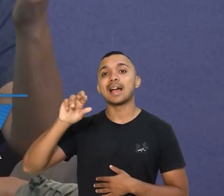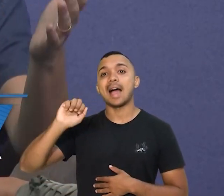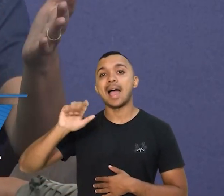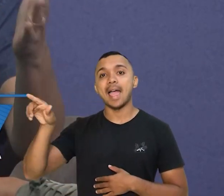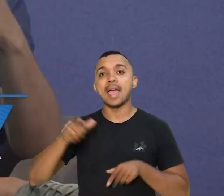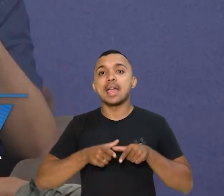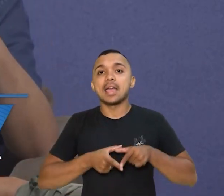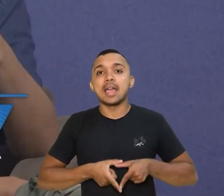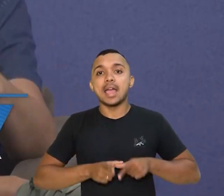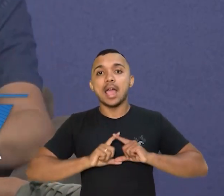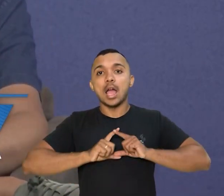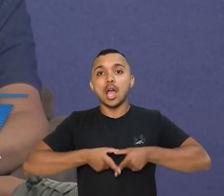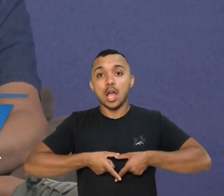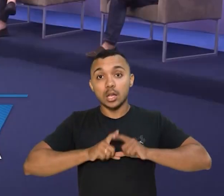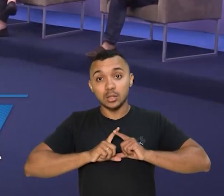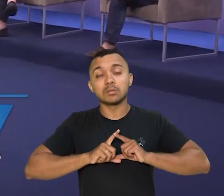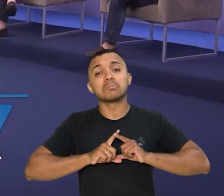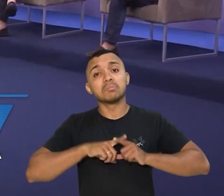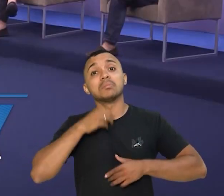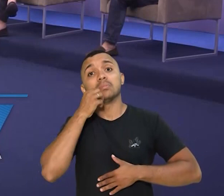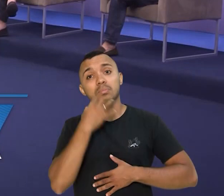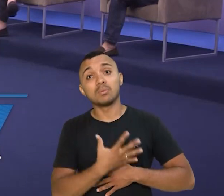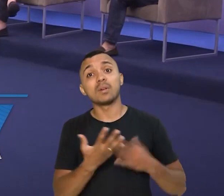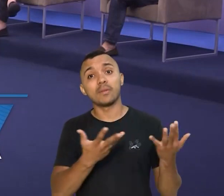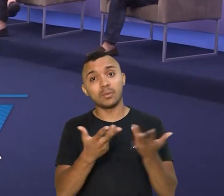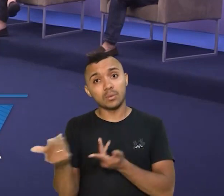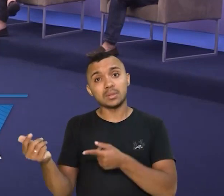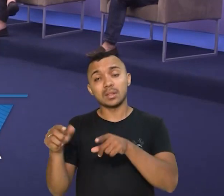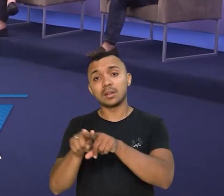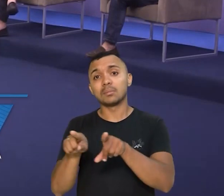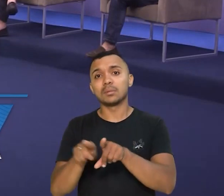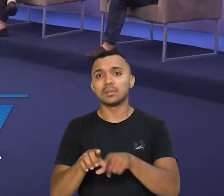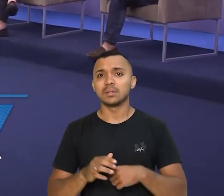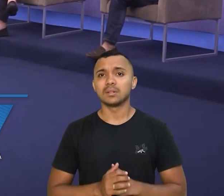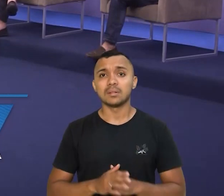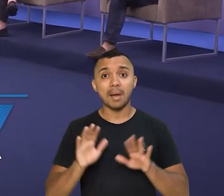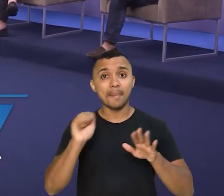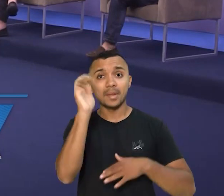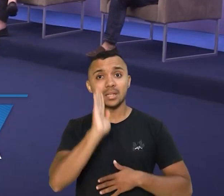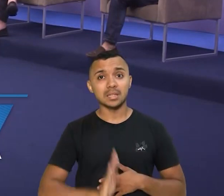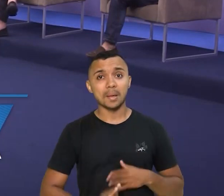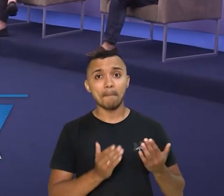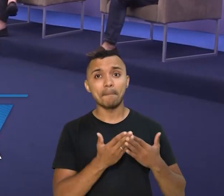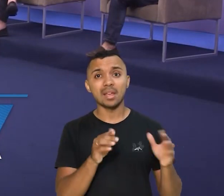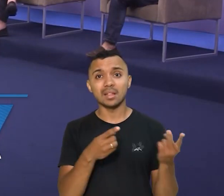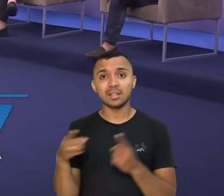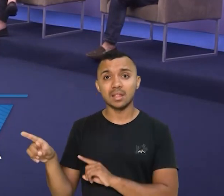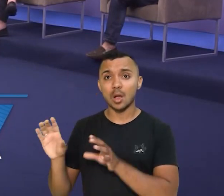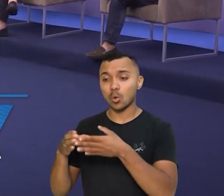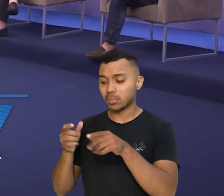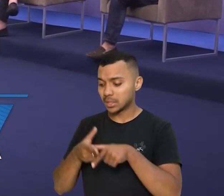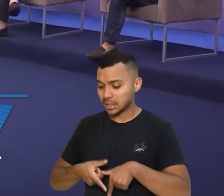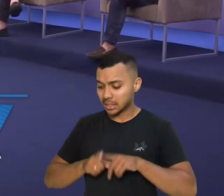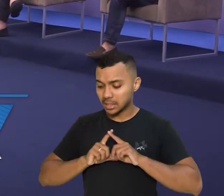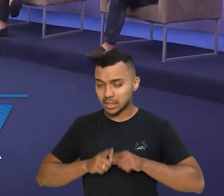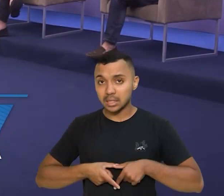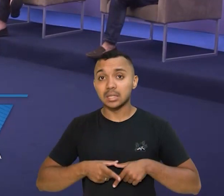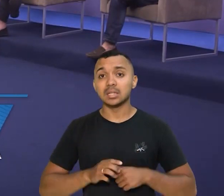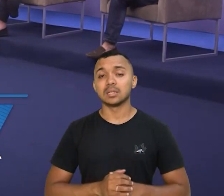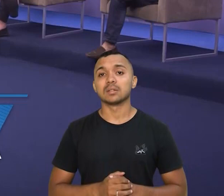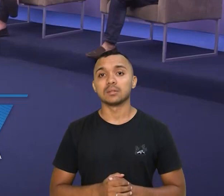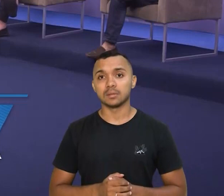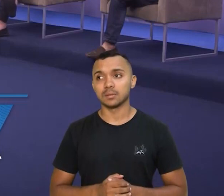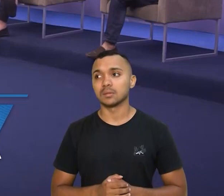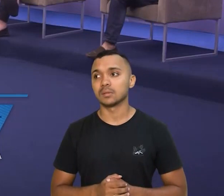o Brasil precisa melhorar muito. Mas depois, né? Perder para Israel é complicado. E outra coisa, a seleção brasileira está 6 meses sem treinador. Isso é um negócio